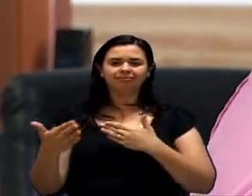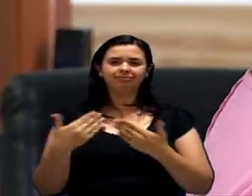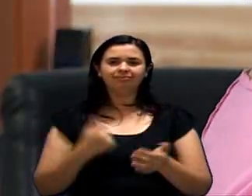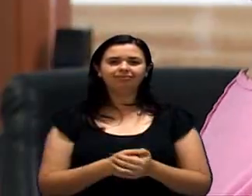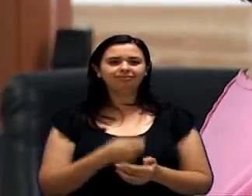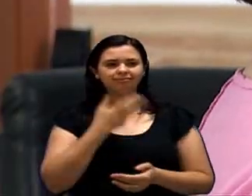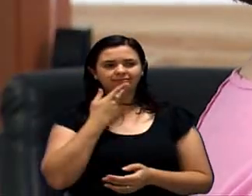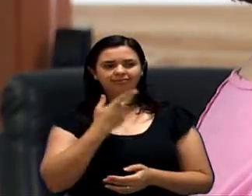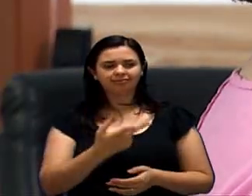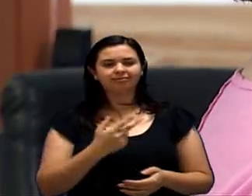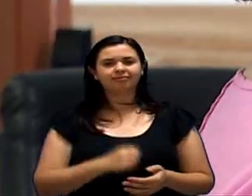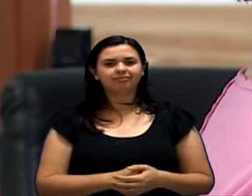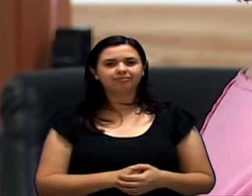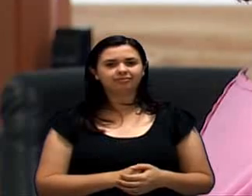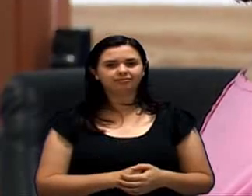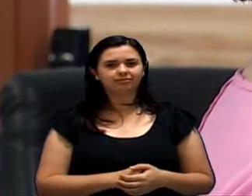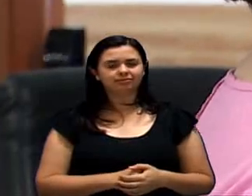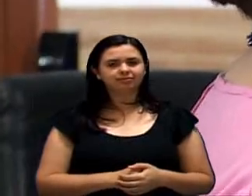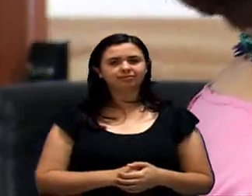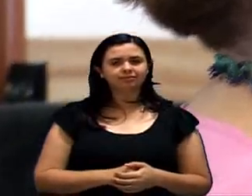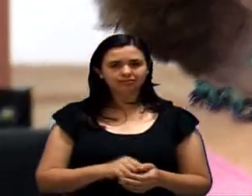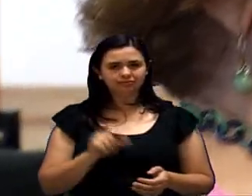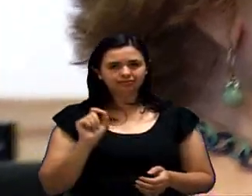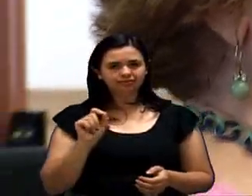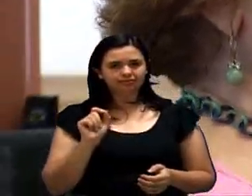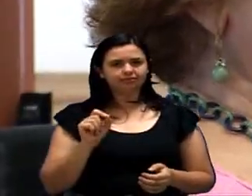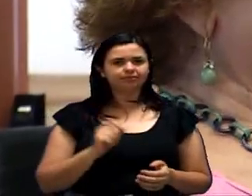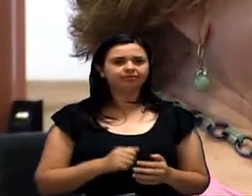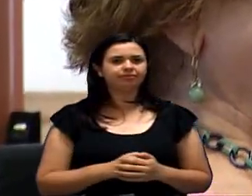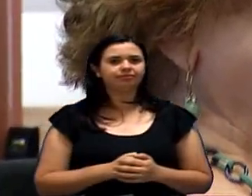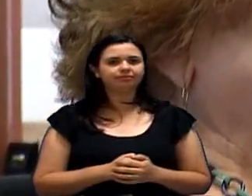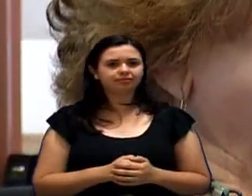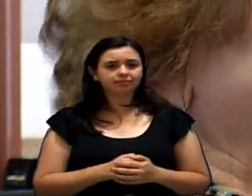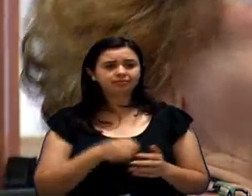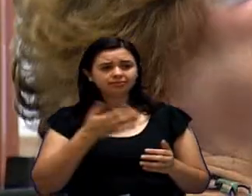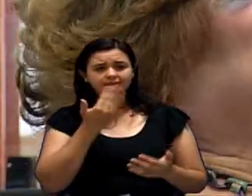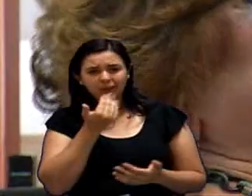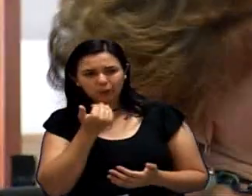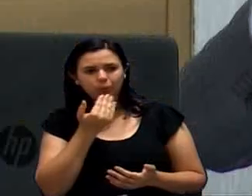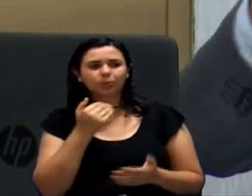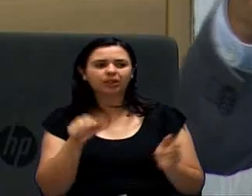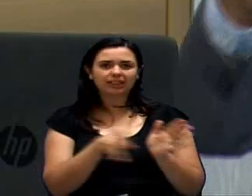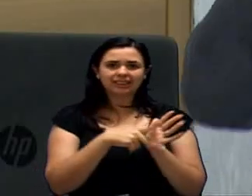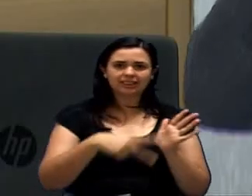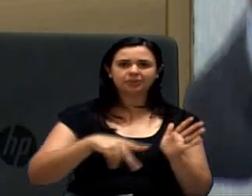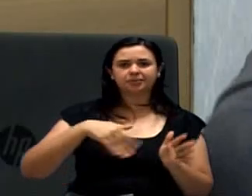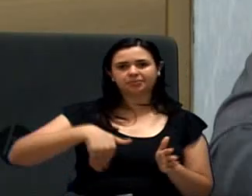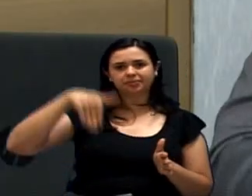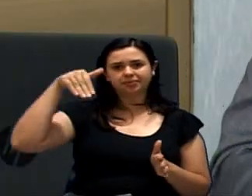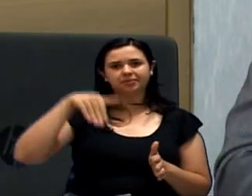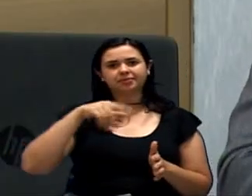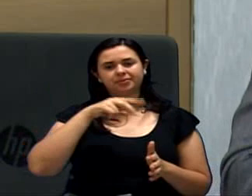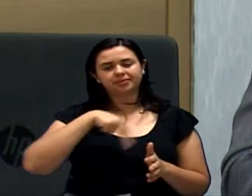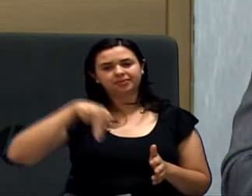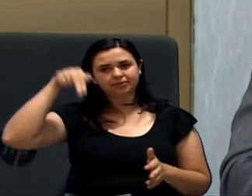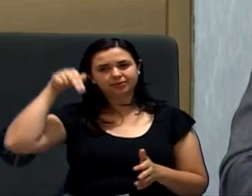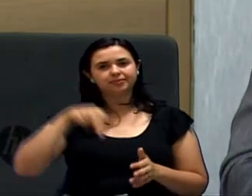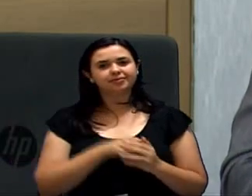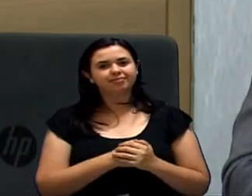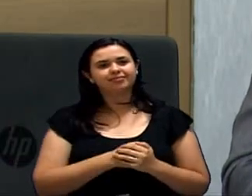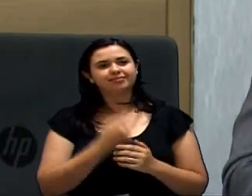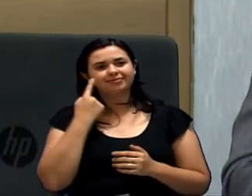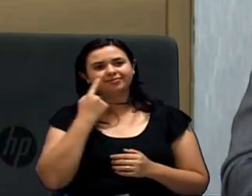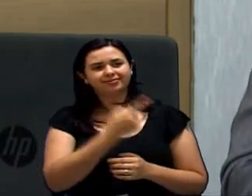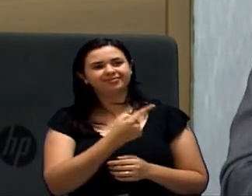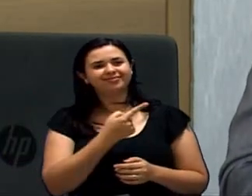estava falando lá sobre o nordestino e sobre comidas nordestinas. Daí eu fui comer no Baião de Dois, né, ouvindo ela falar no